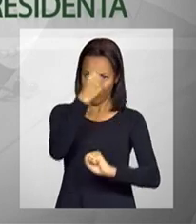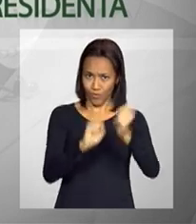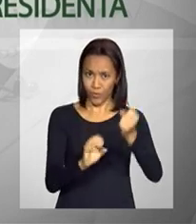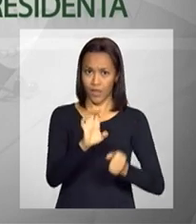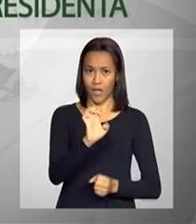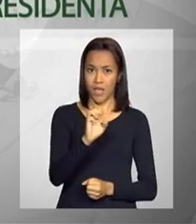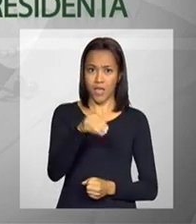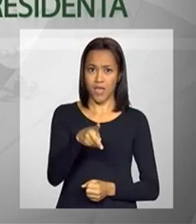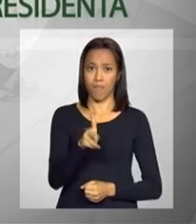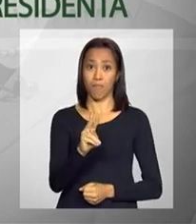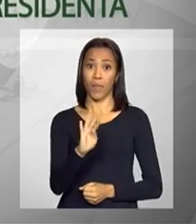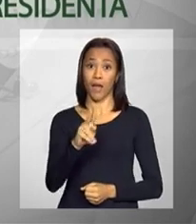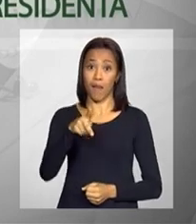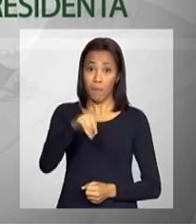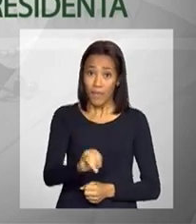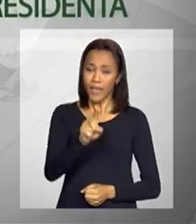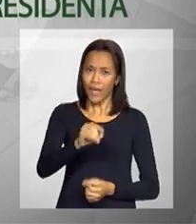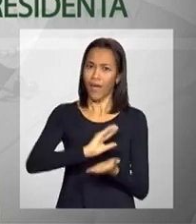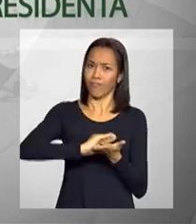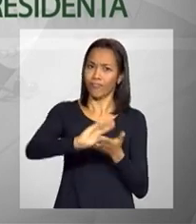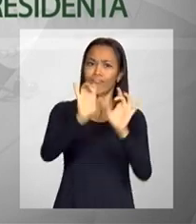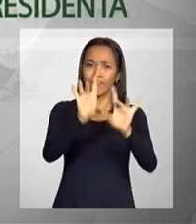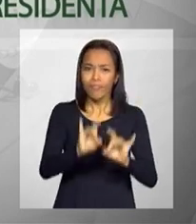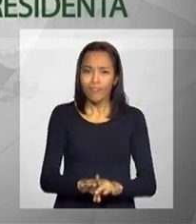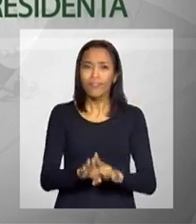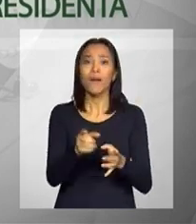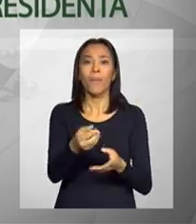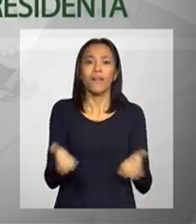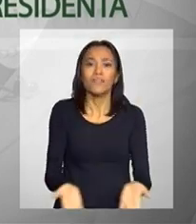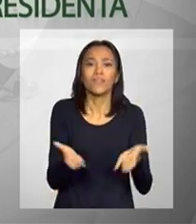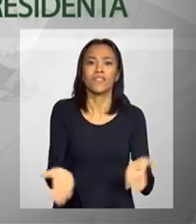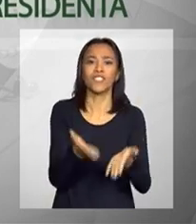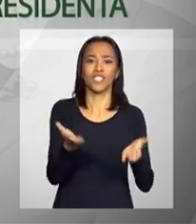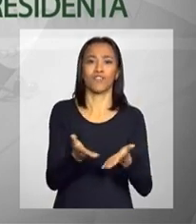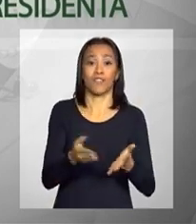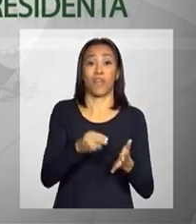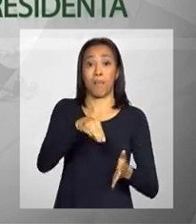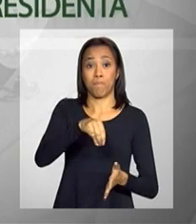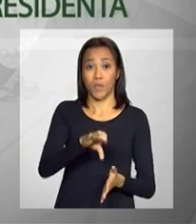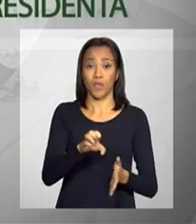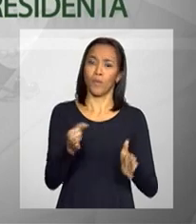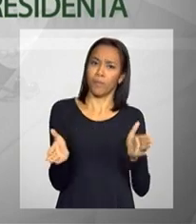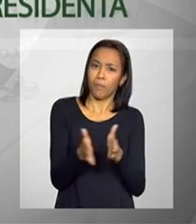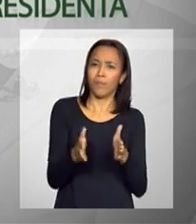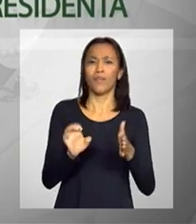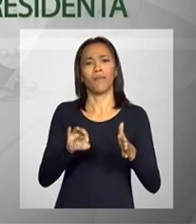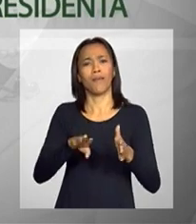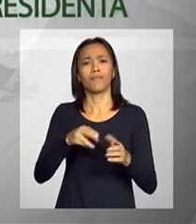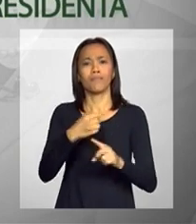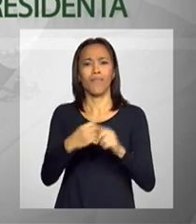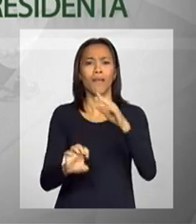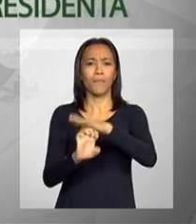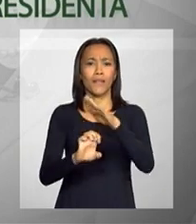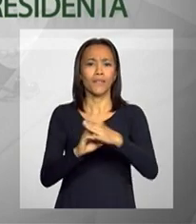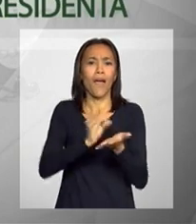Embrap, linha especial de financiamento e recursos para incentivar micro, pequenas e médias empresas